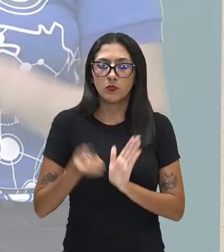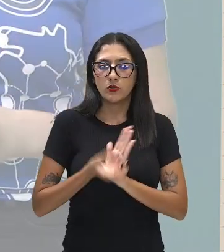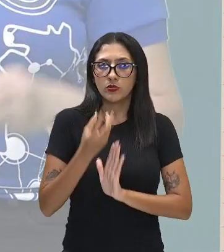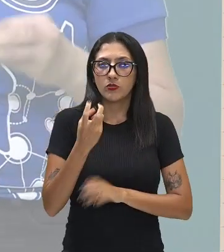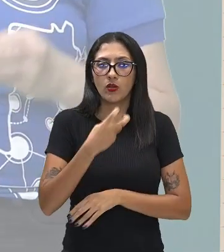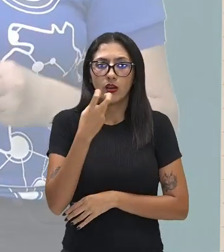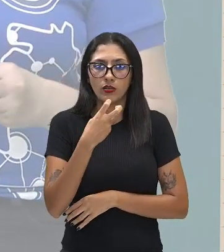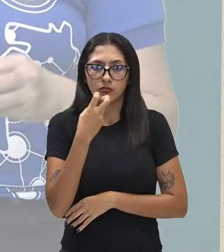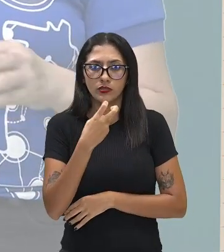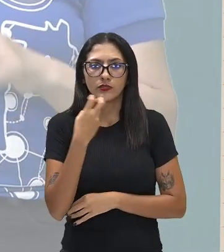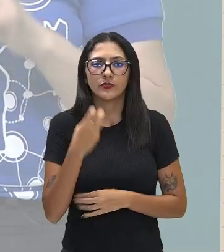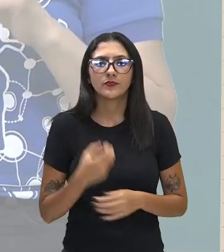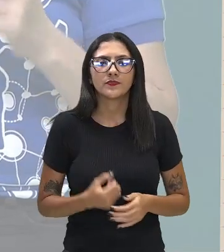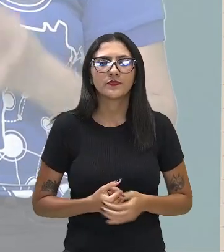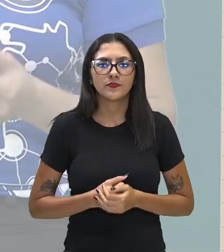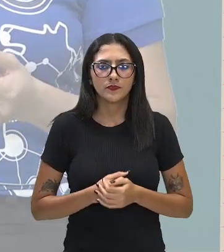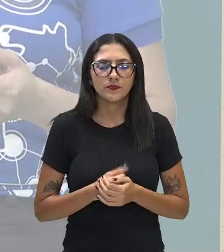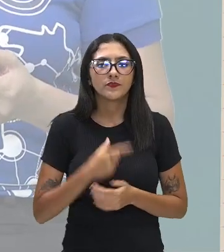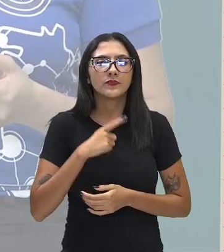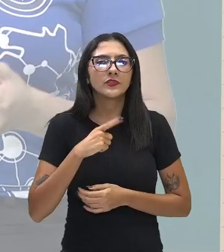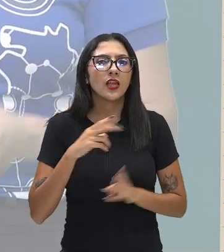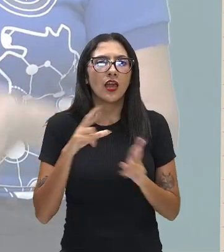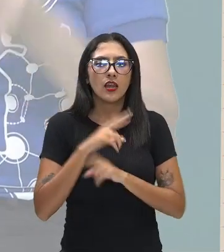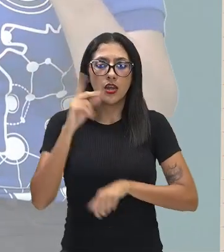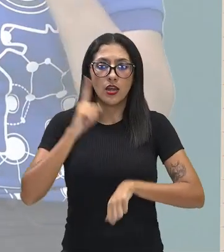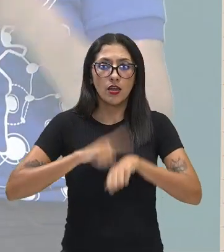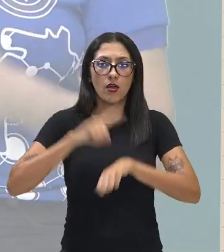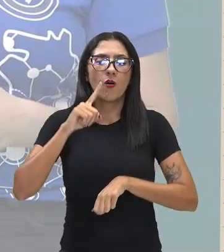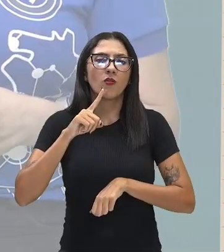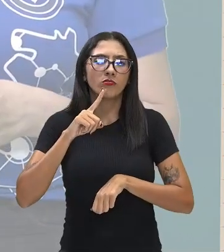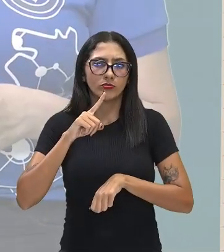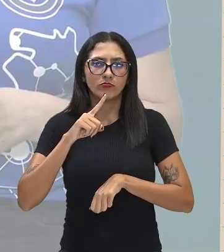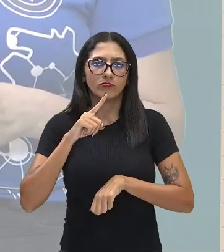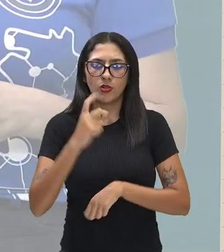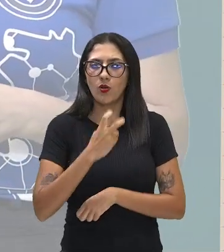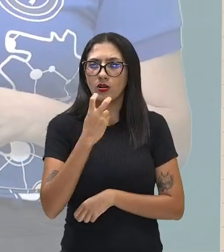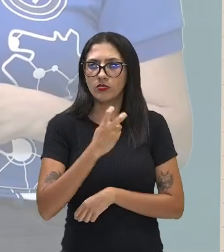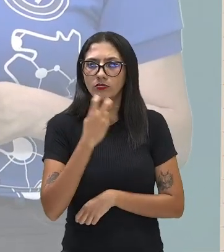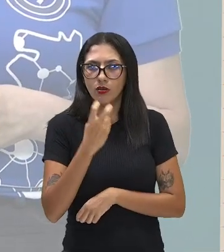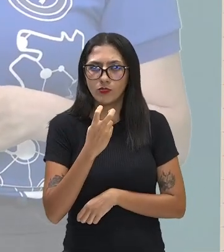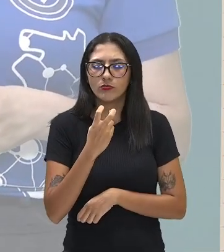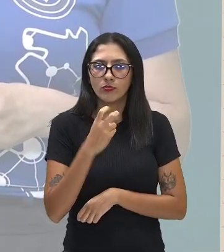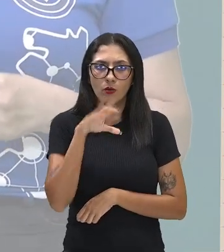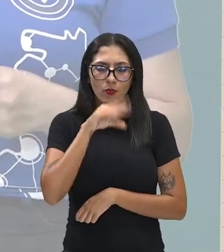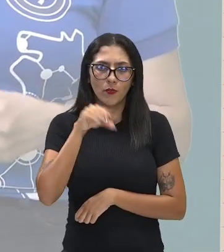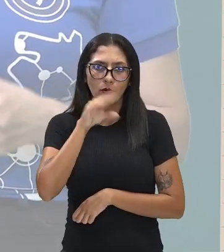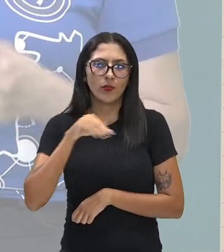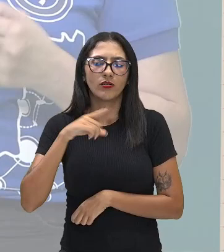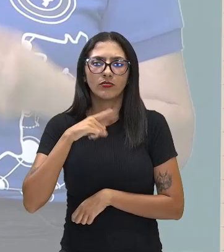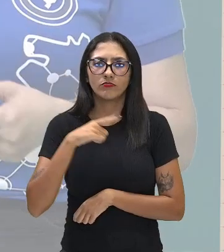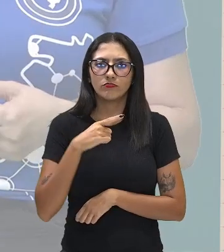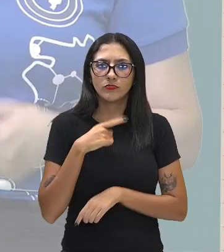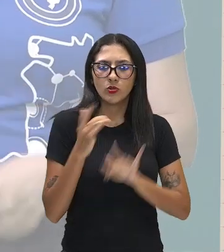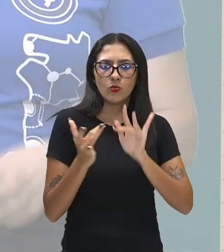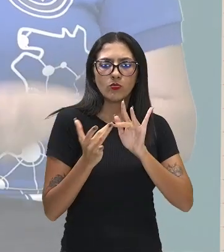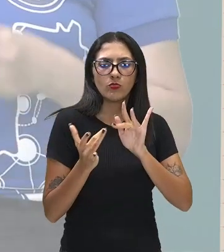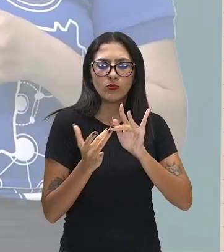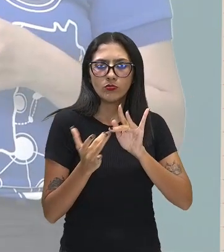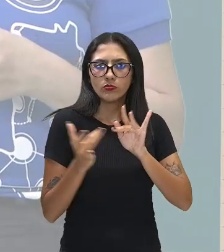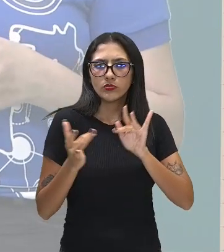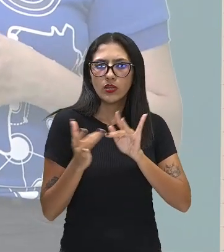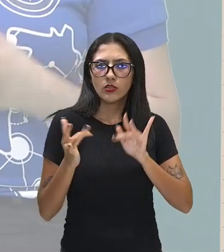Como se trata de uma comunicação ao vivo, a interação com o público muitas vezes modifica o